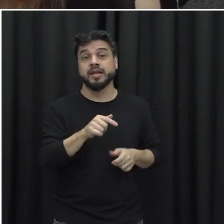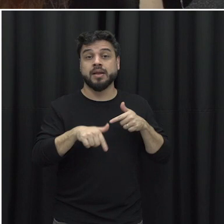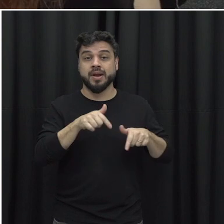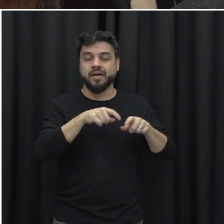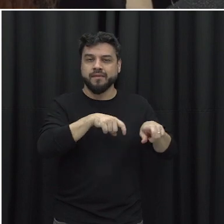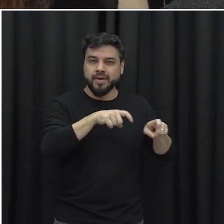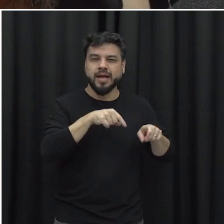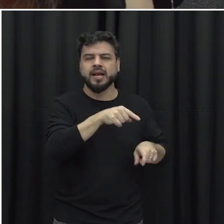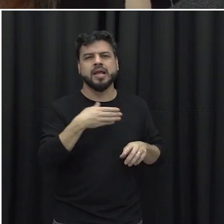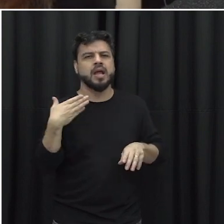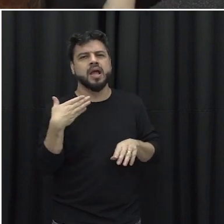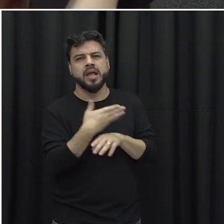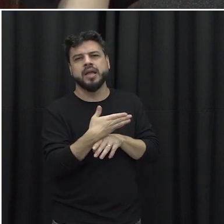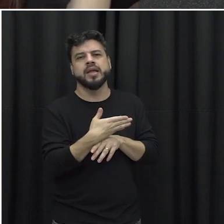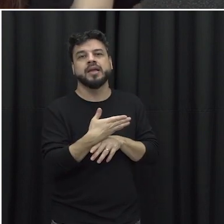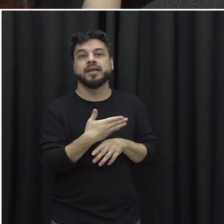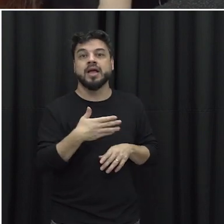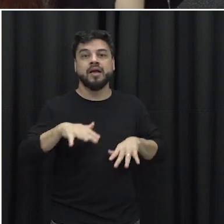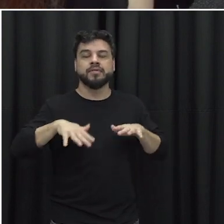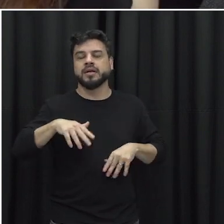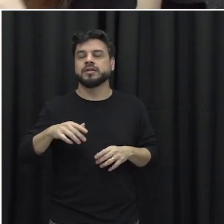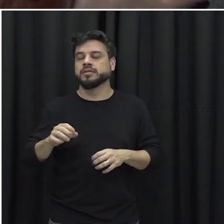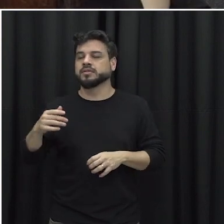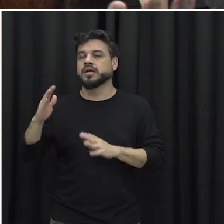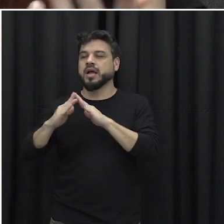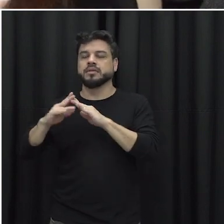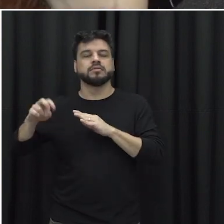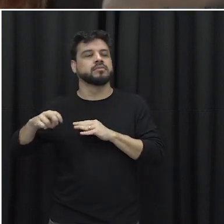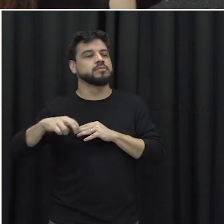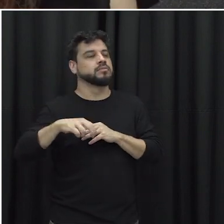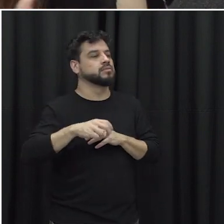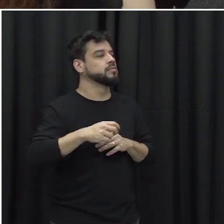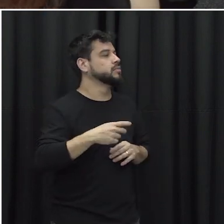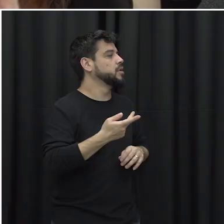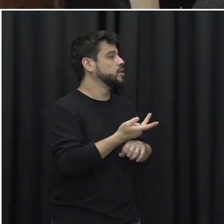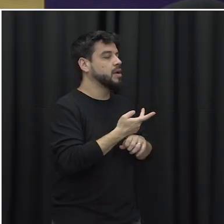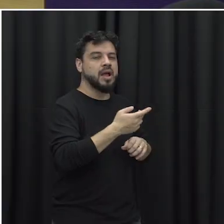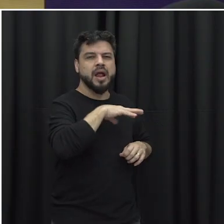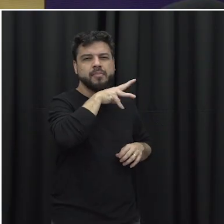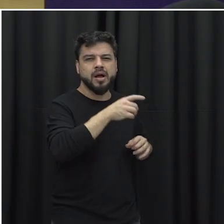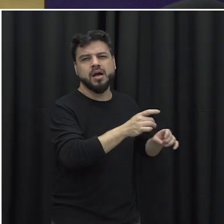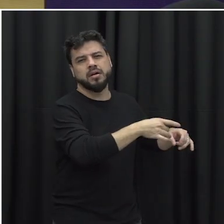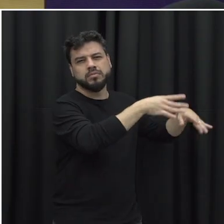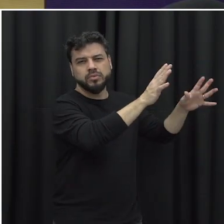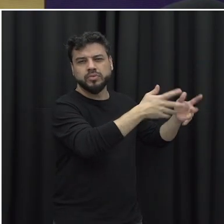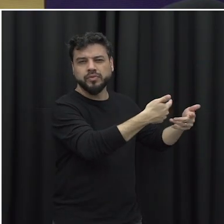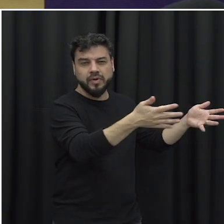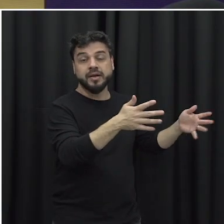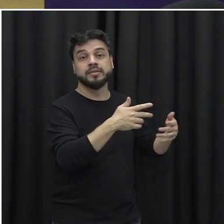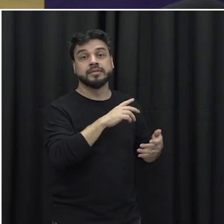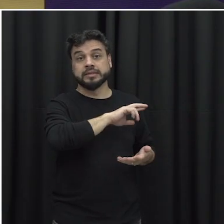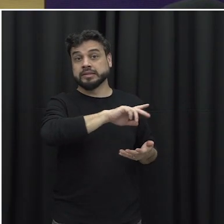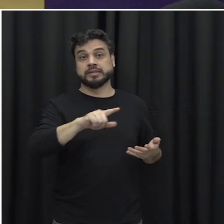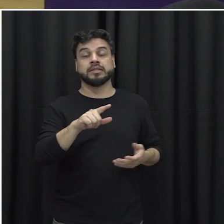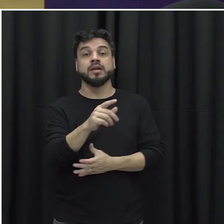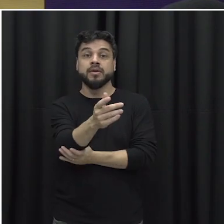ia muitas vezes fazer serviços fora de casa, esquecia animais soltos, enfim, situações dessa forma. Então, um